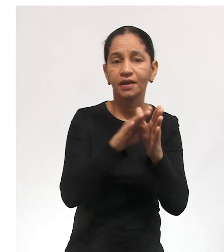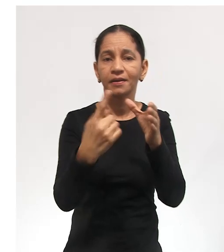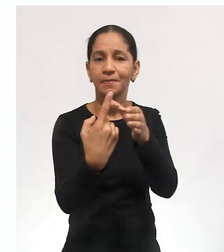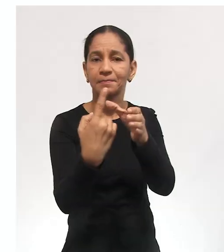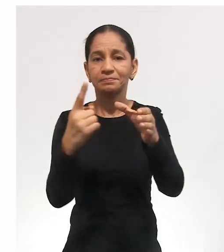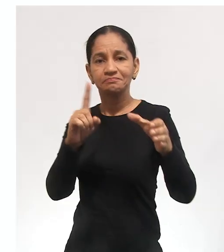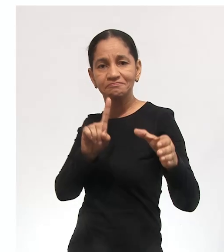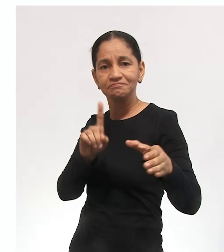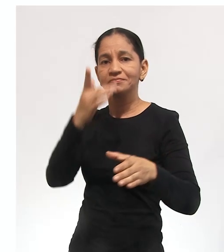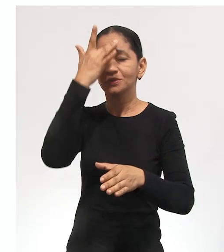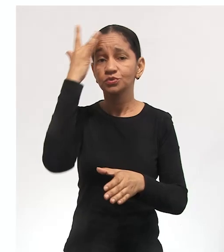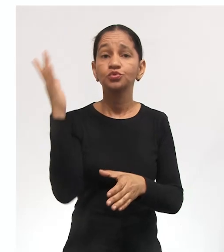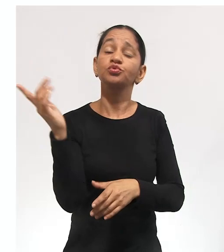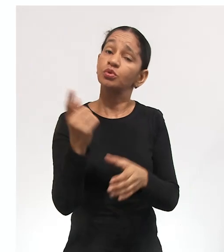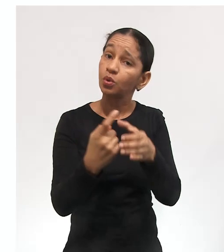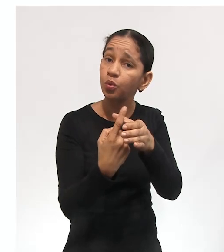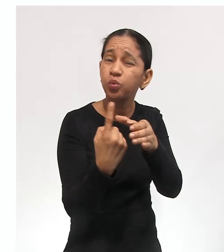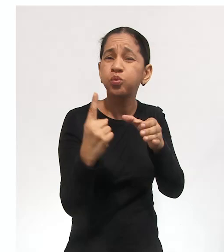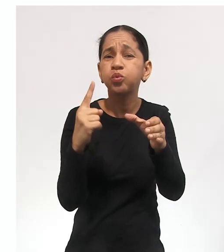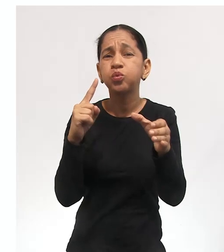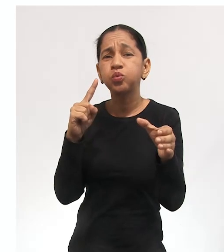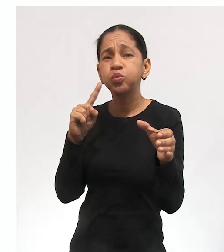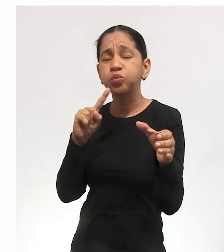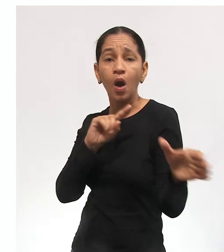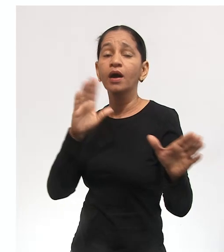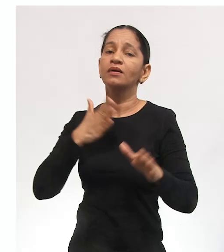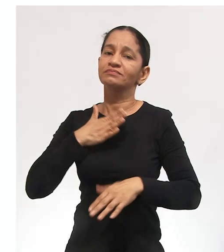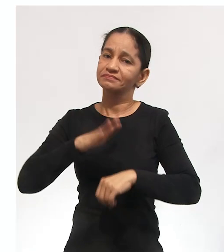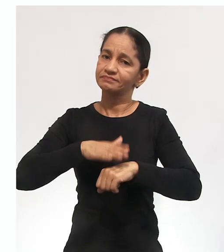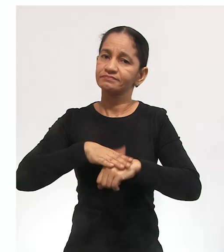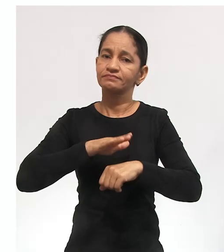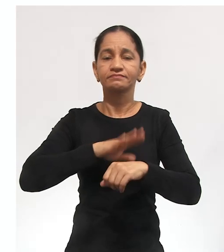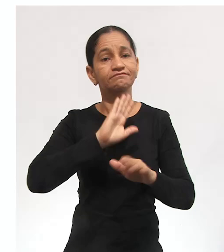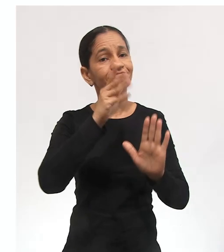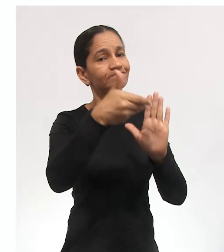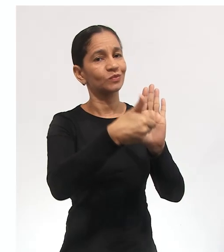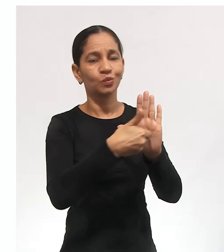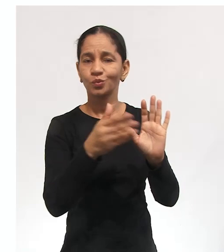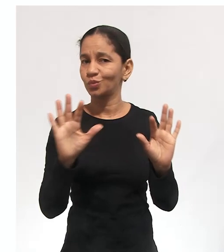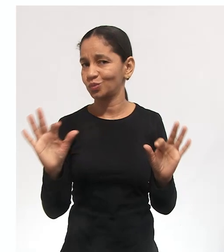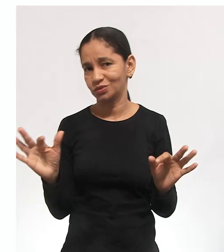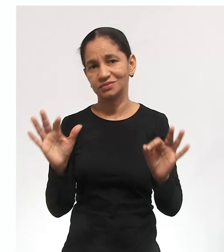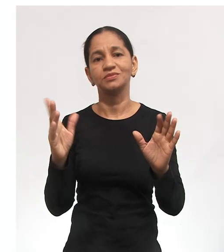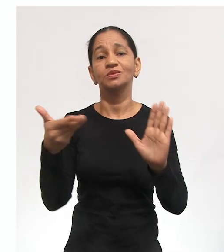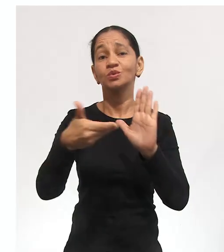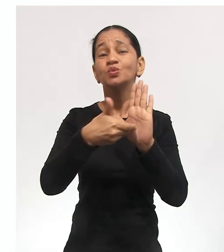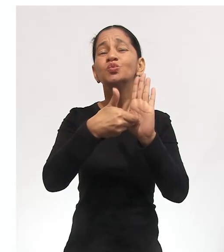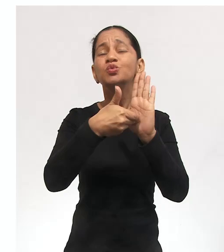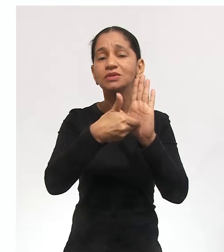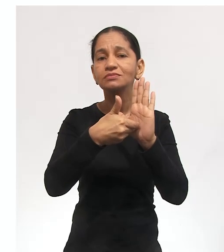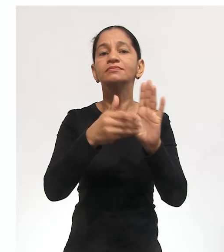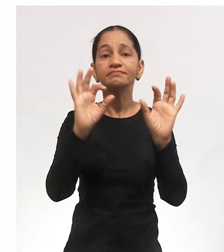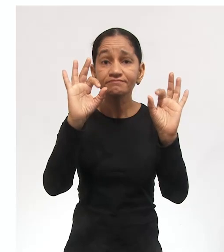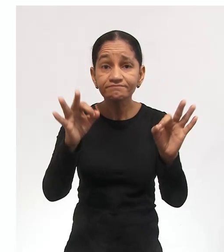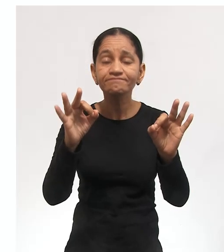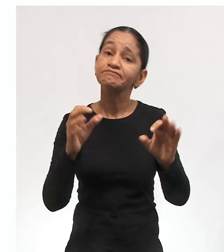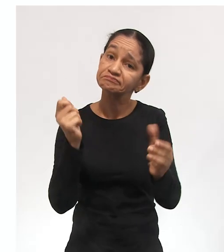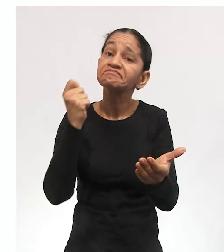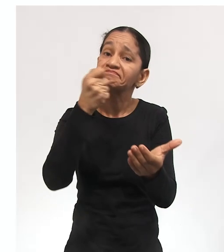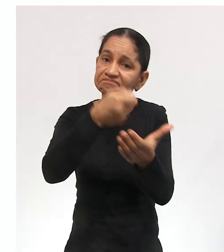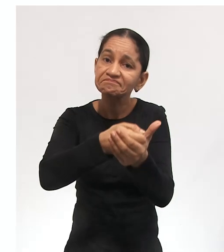mim. Eu sou, portanto, o último responsável. Em último caso, eu vou ter que